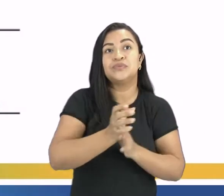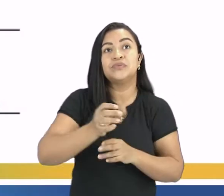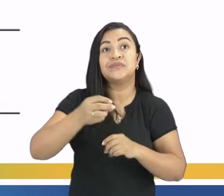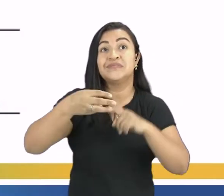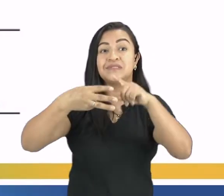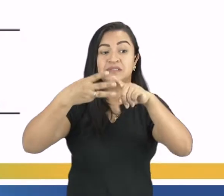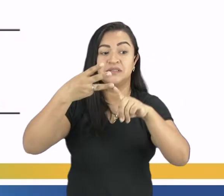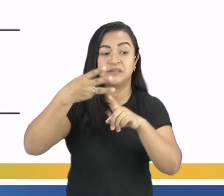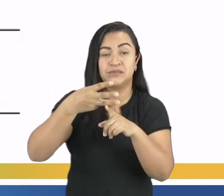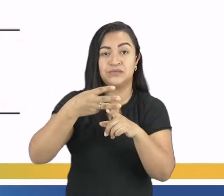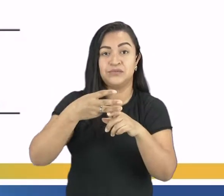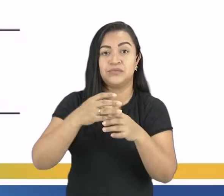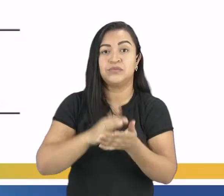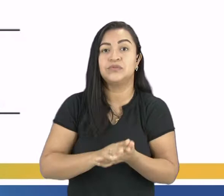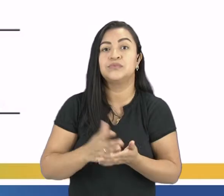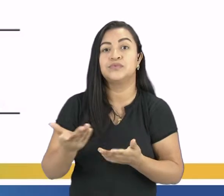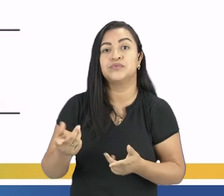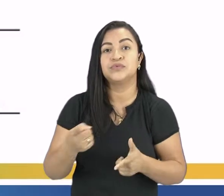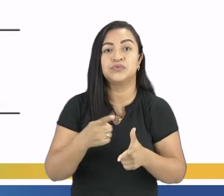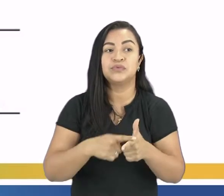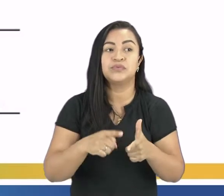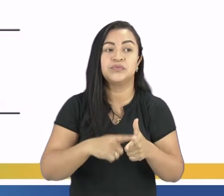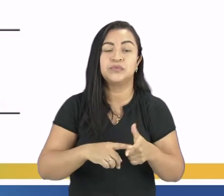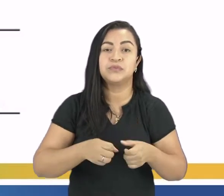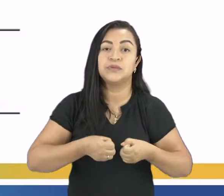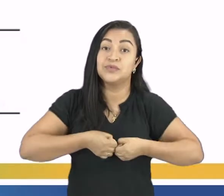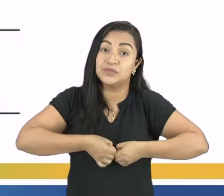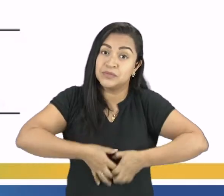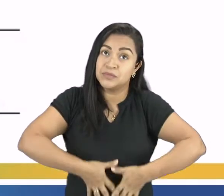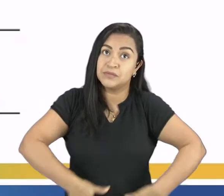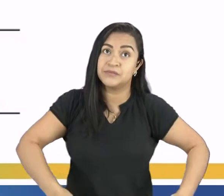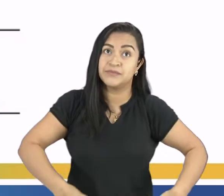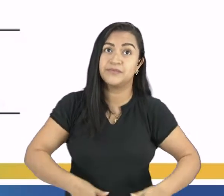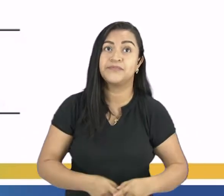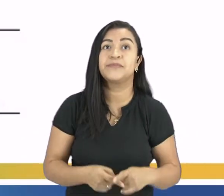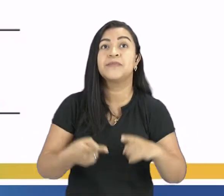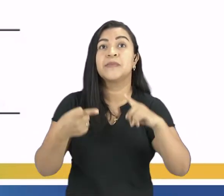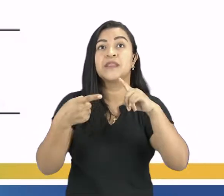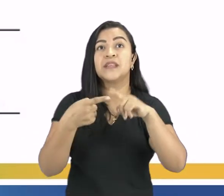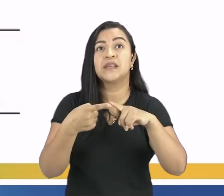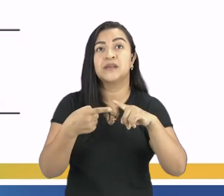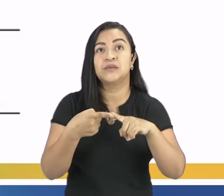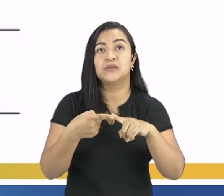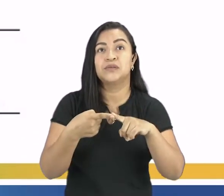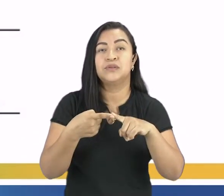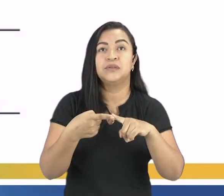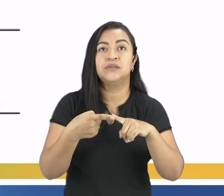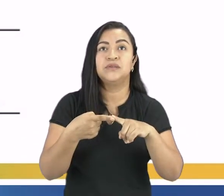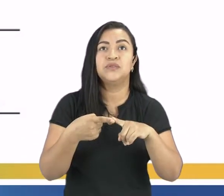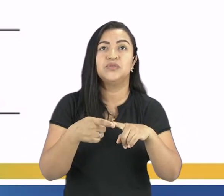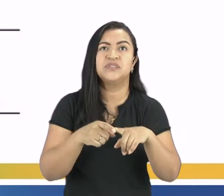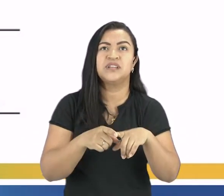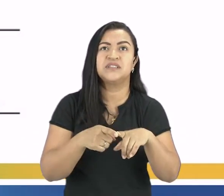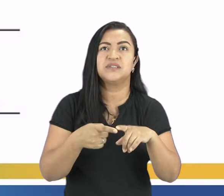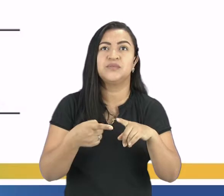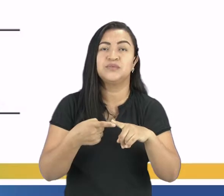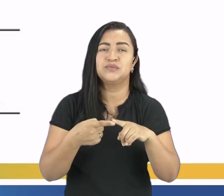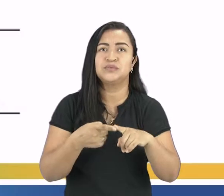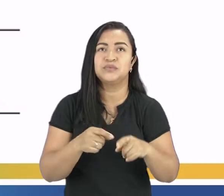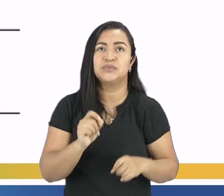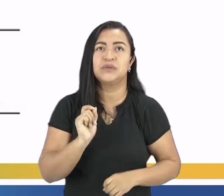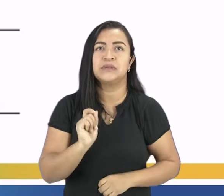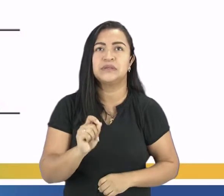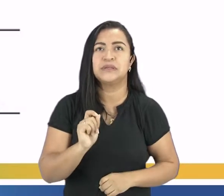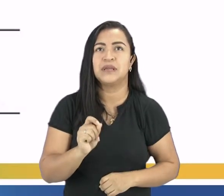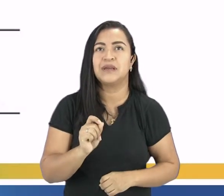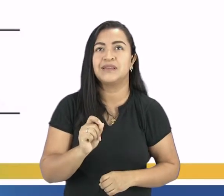grupos de distúrbios metabólicos. Então nós vamos ter um distúrbio causado por intoxicação, que é um